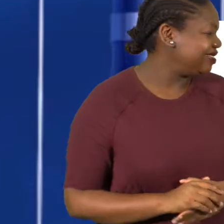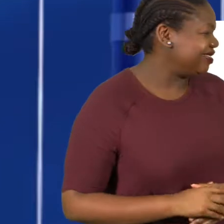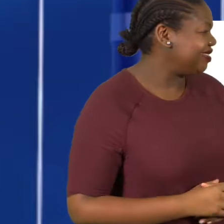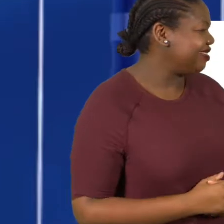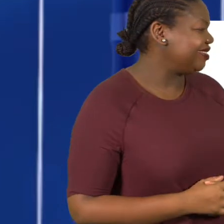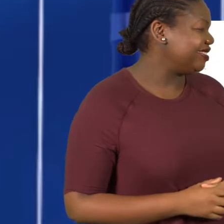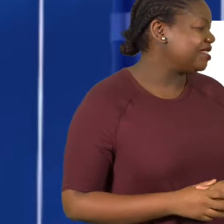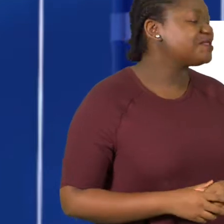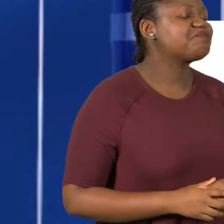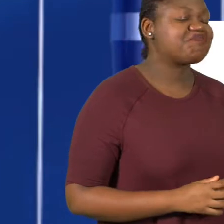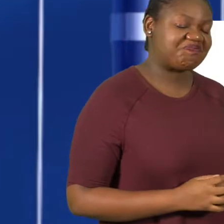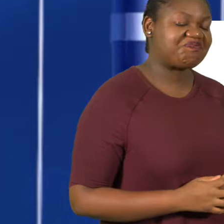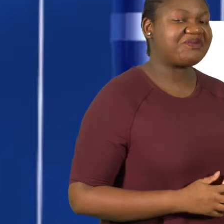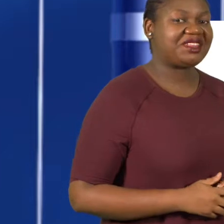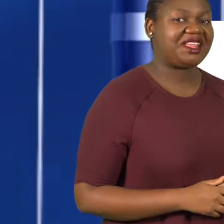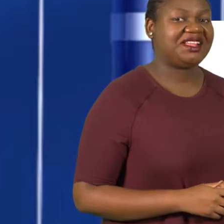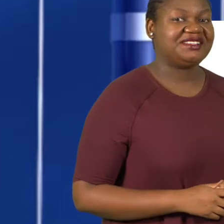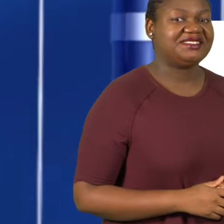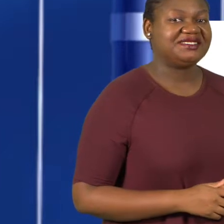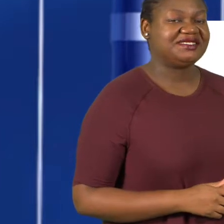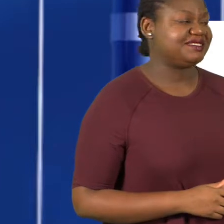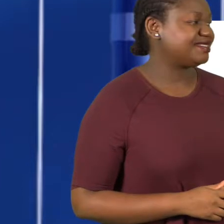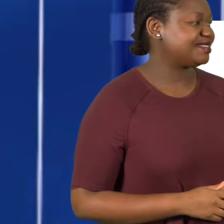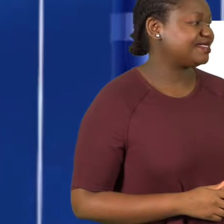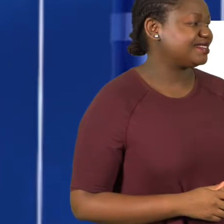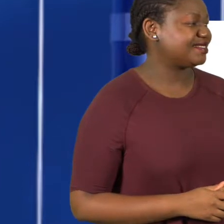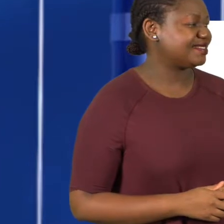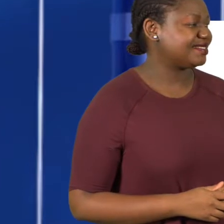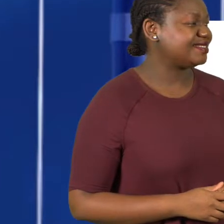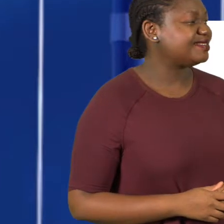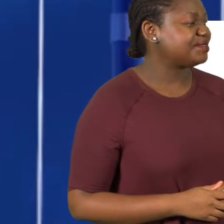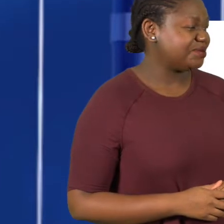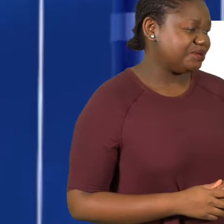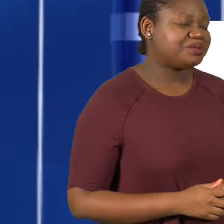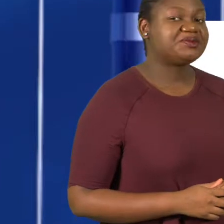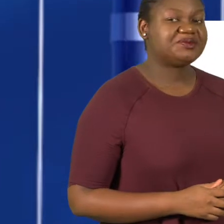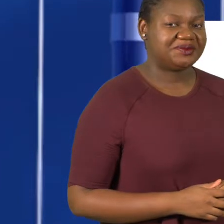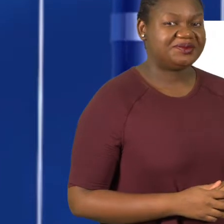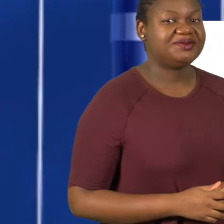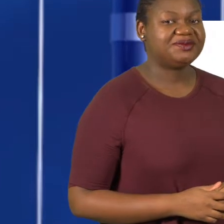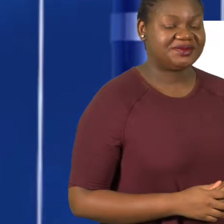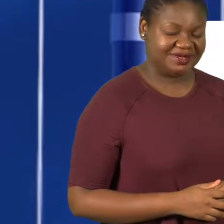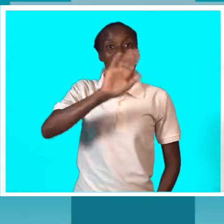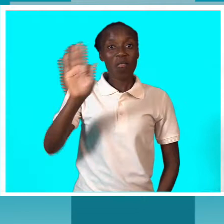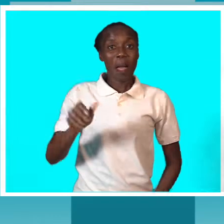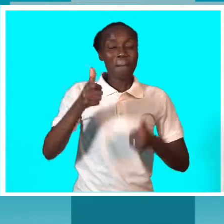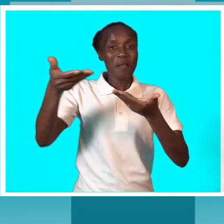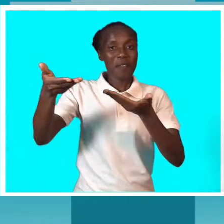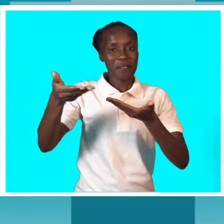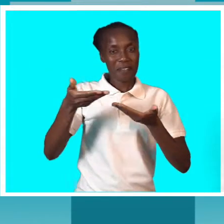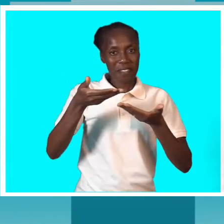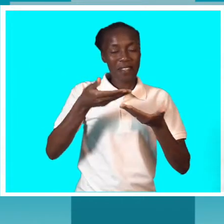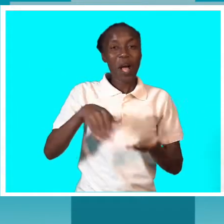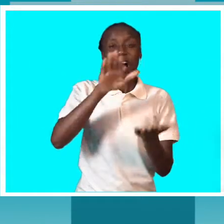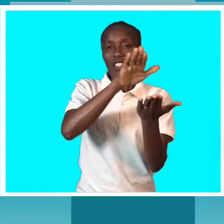Marcelo Canto é psicólogo e, entre várias atividades, trabalha com a inclusão social. Olá, sejam